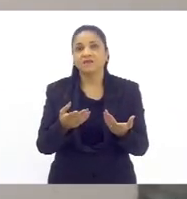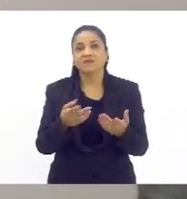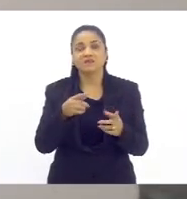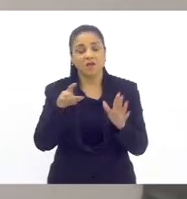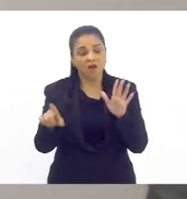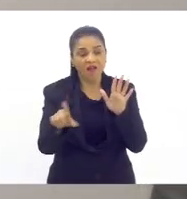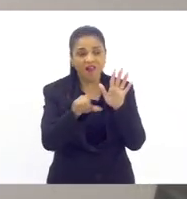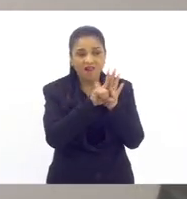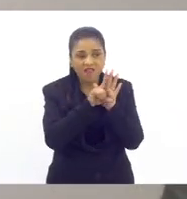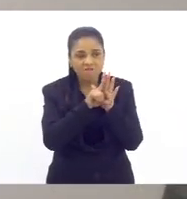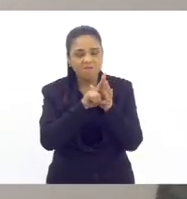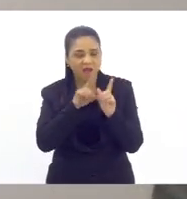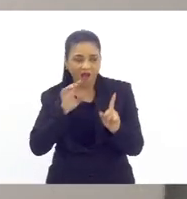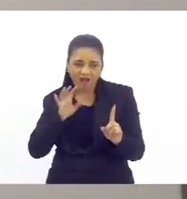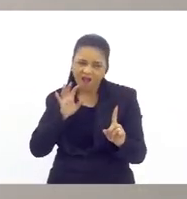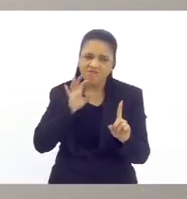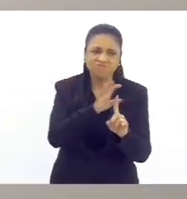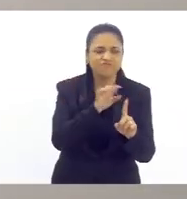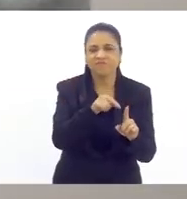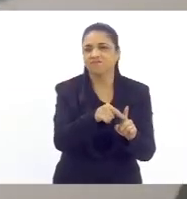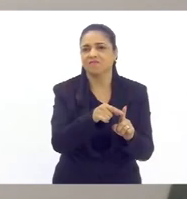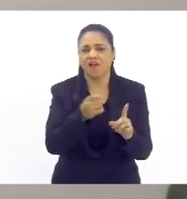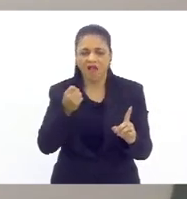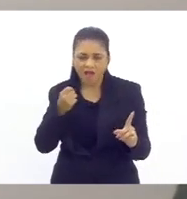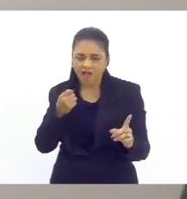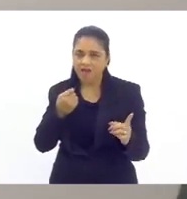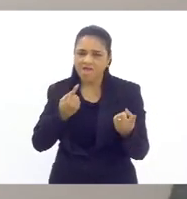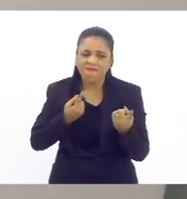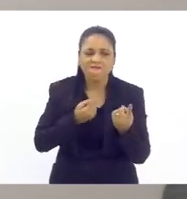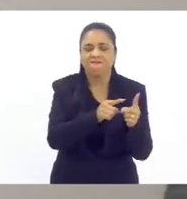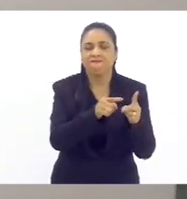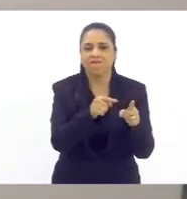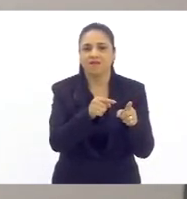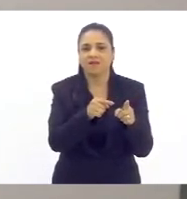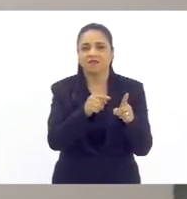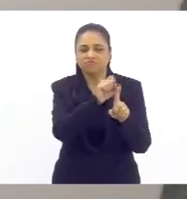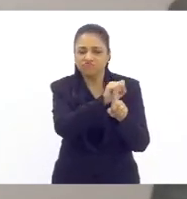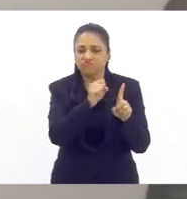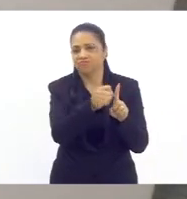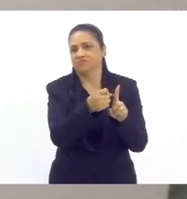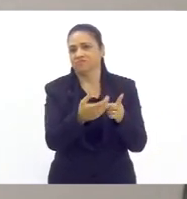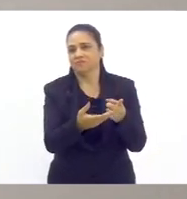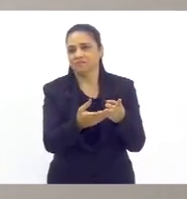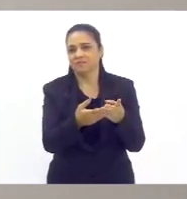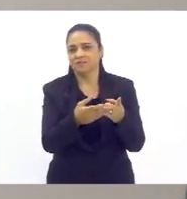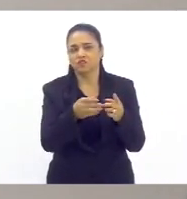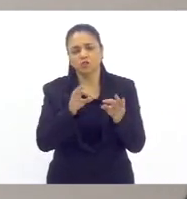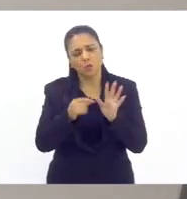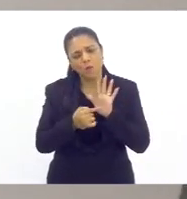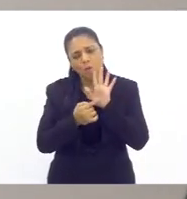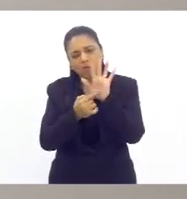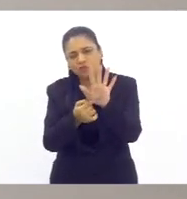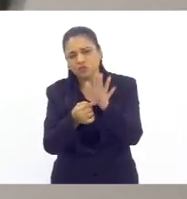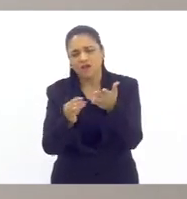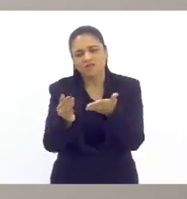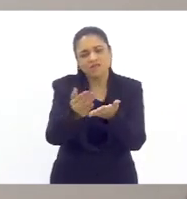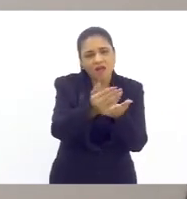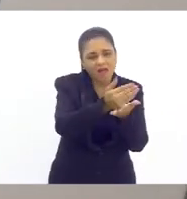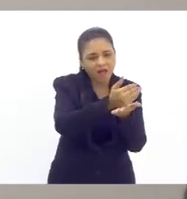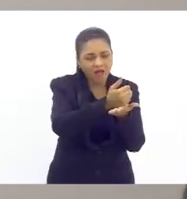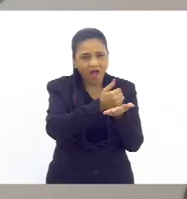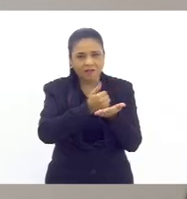esse segmento sociais eu tinha trazido aqui alguns dados algumas coisas porque na verdade era só para mostrar esses elementos